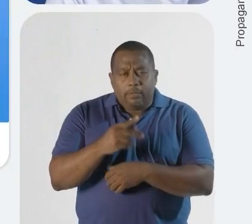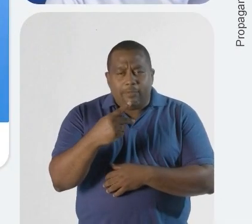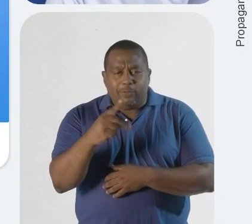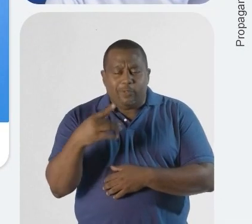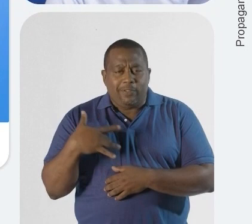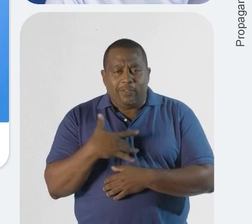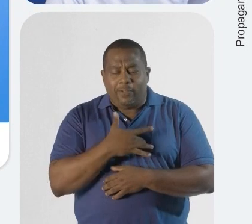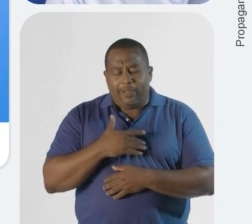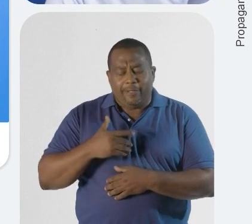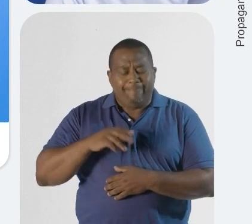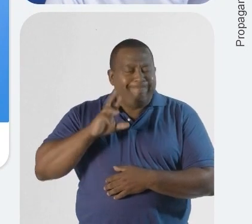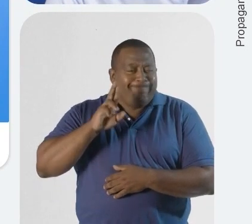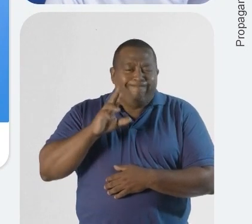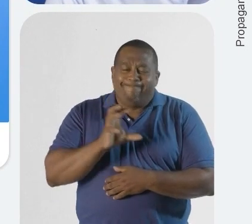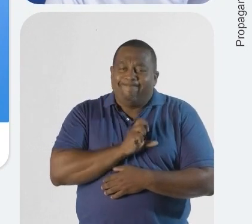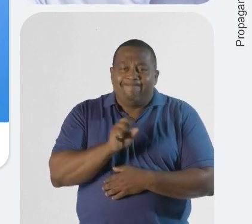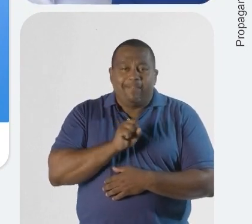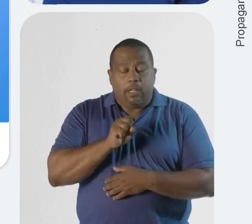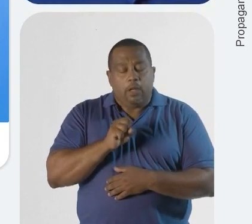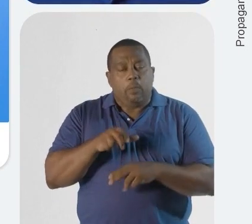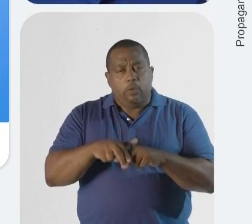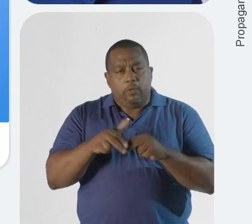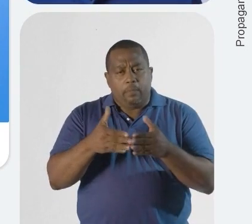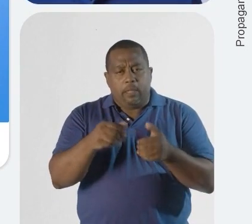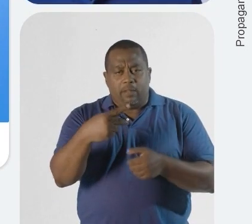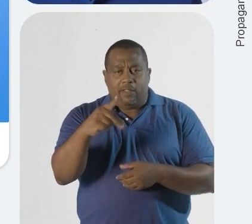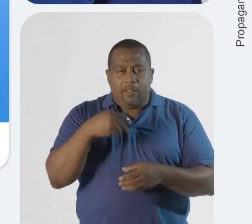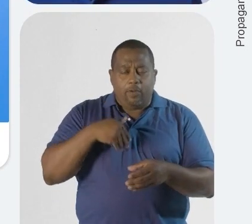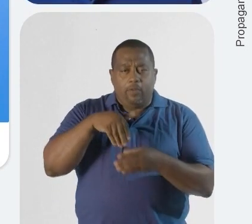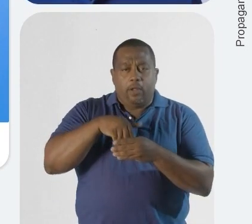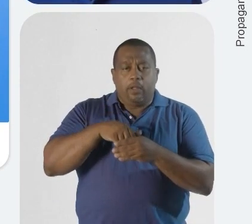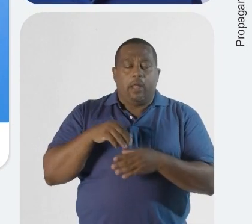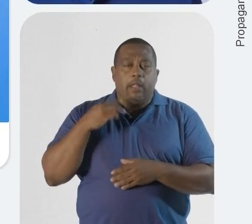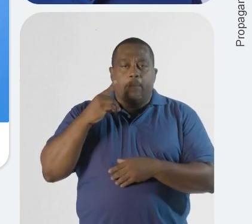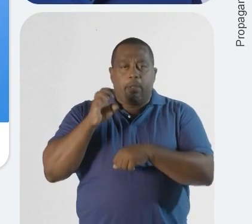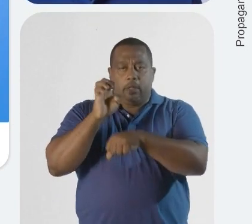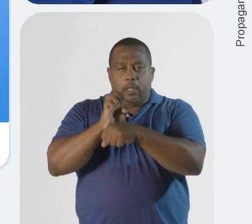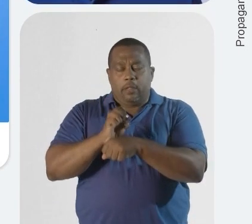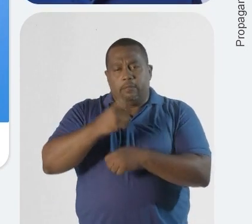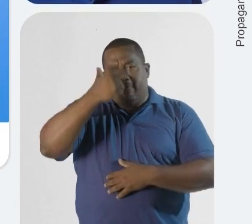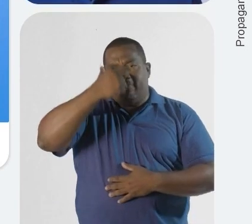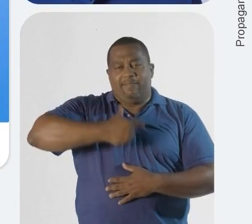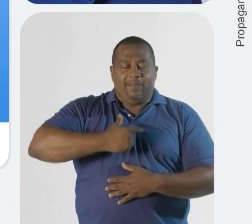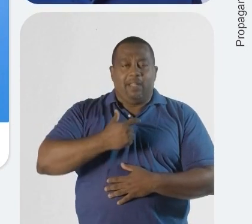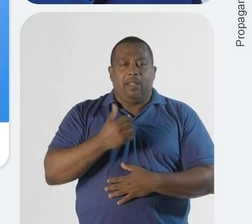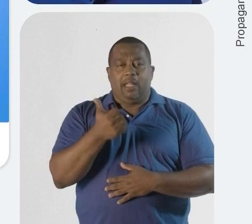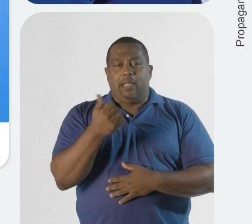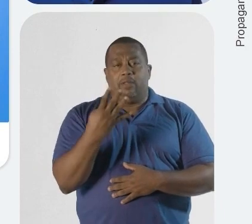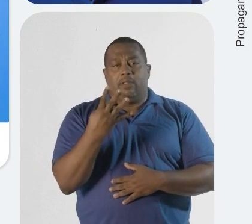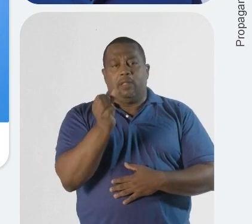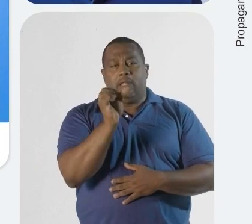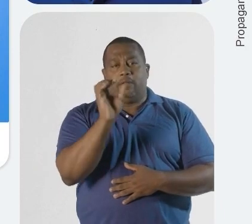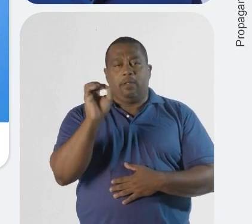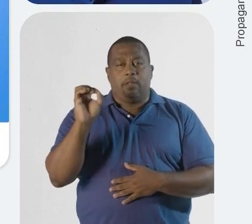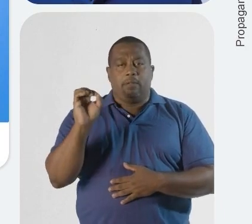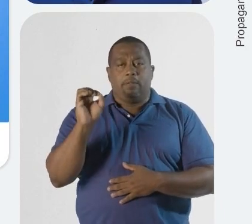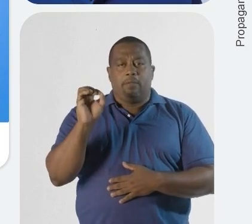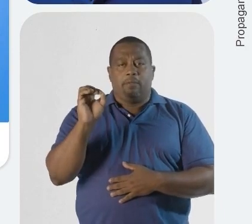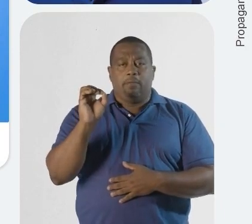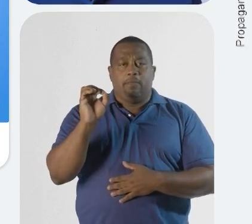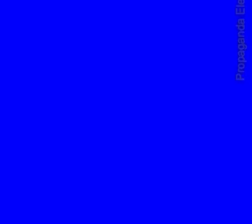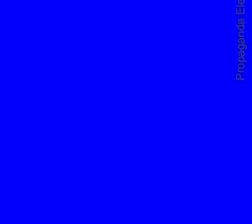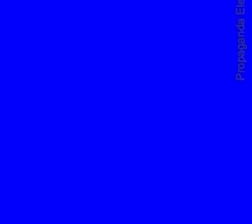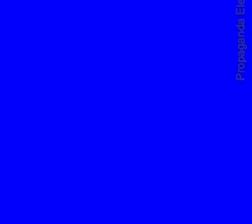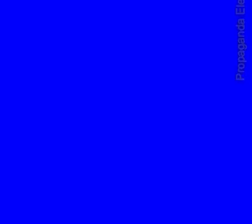Cuidar da sua saúde é a minha paixão. Por isso, peço seu voto. Para deputado estadual, Dr. José Antônio, 14, 600.